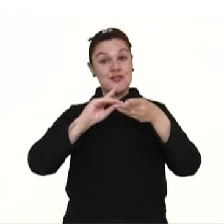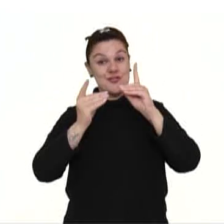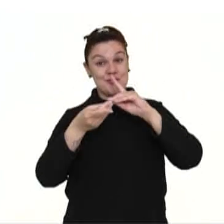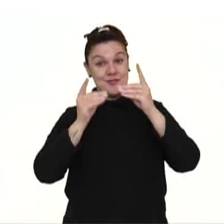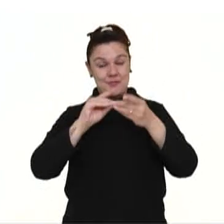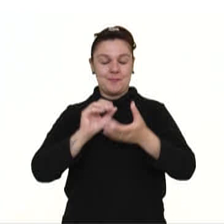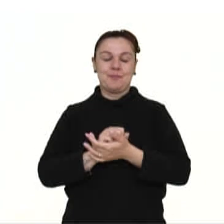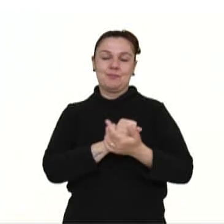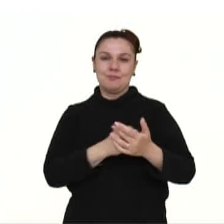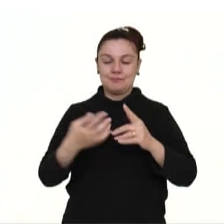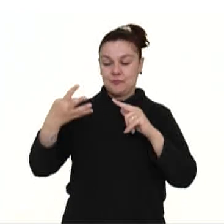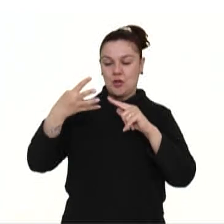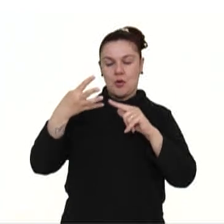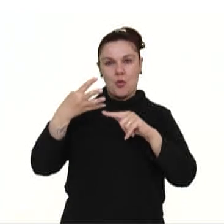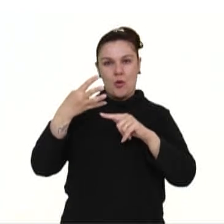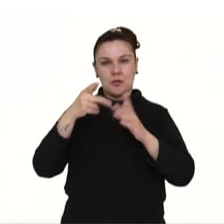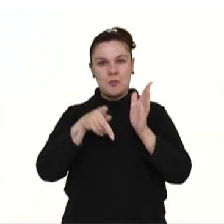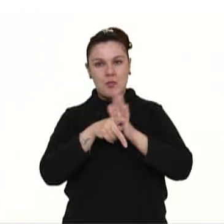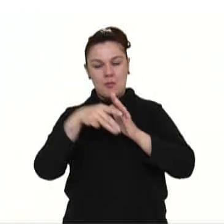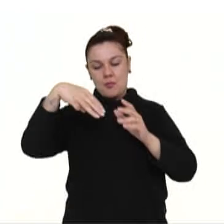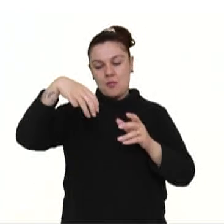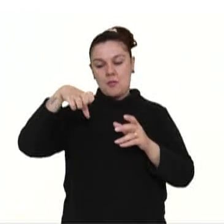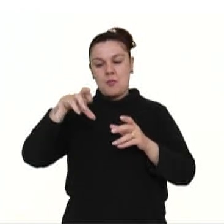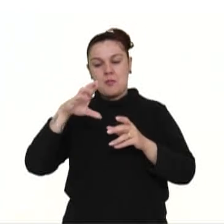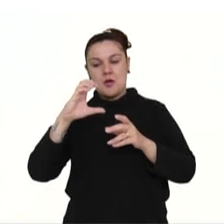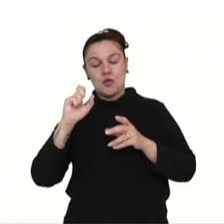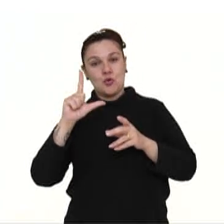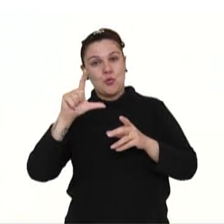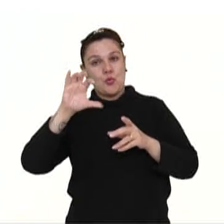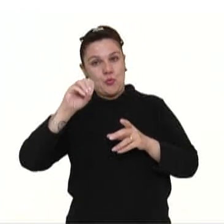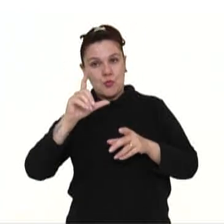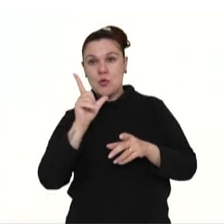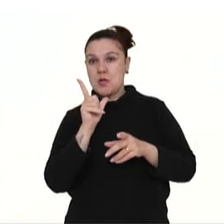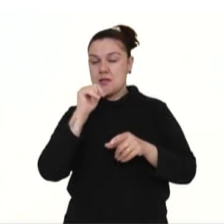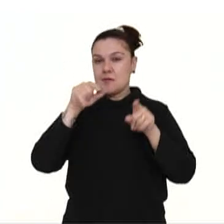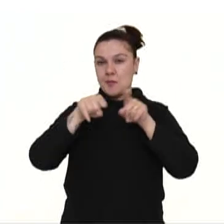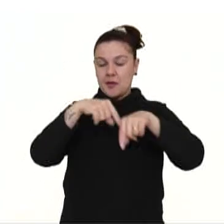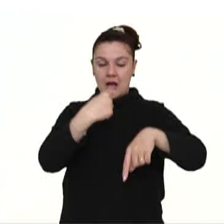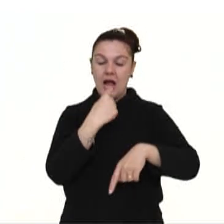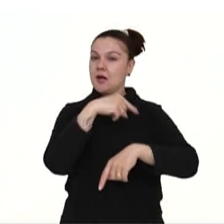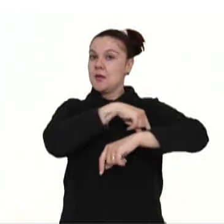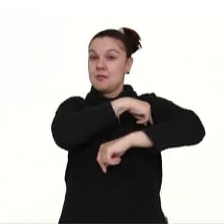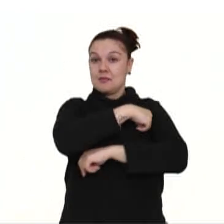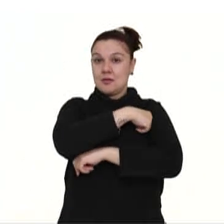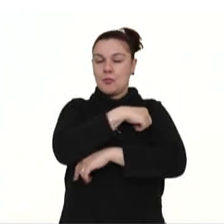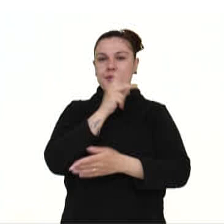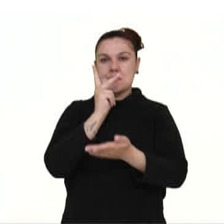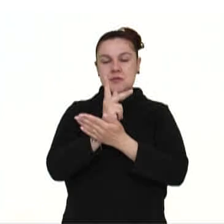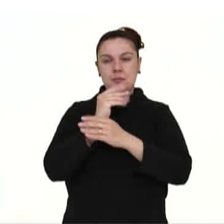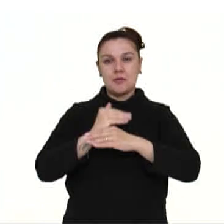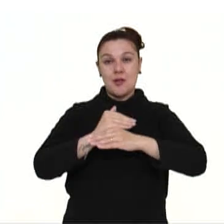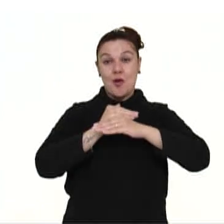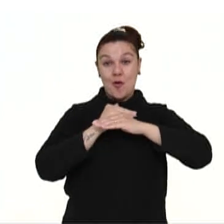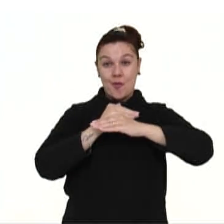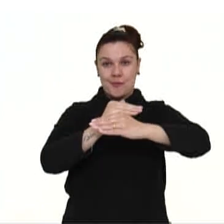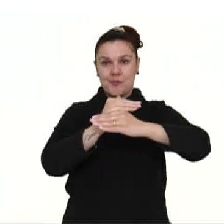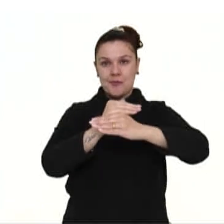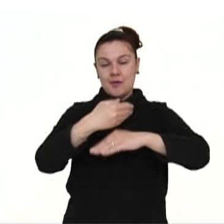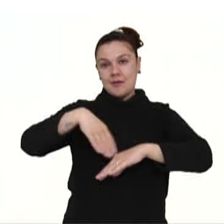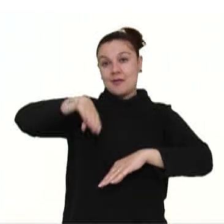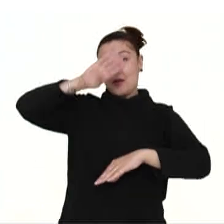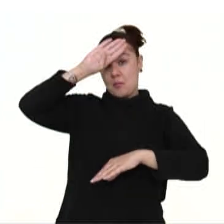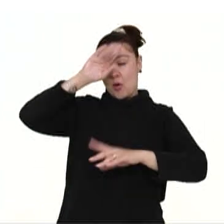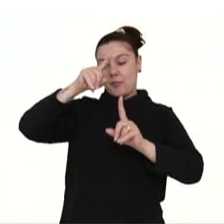dinâmico. 4. O mercúrio líquido e o vapor de mercúrio num termômetro permanece sendo constante a temperatura